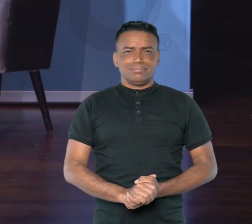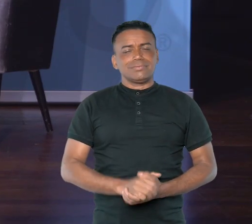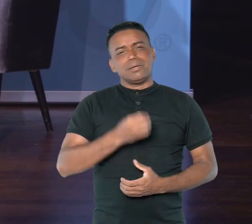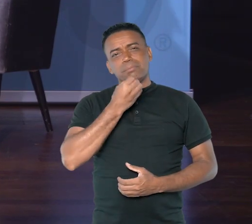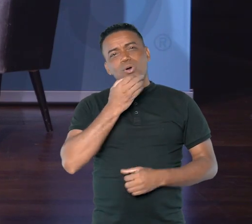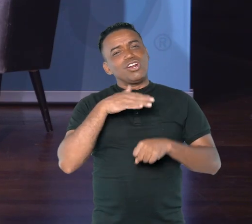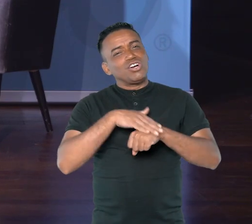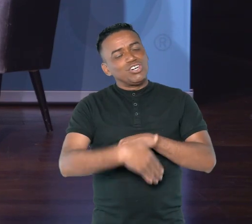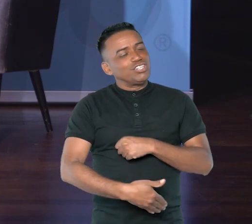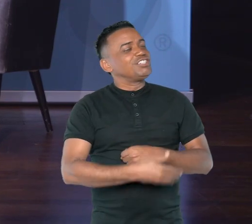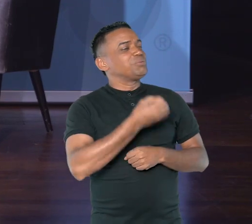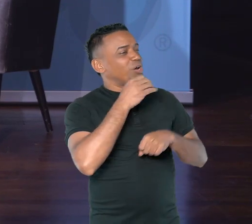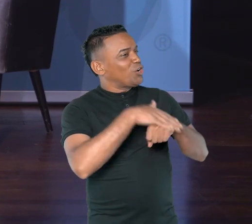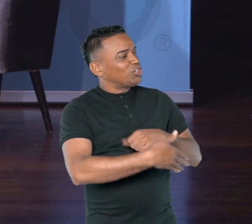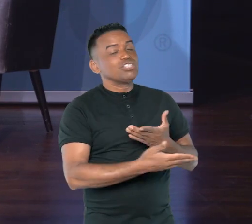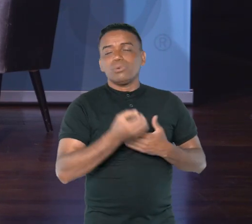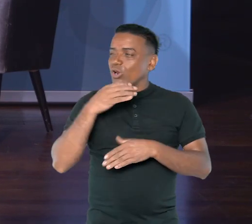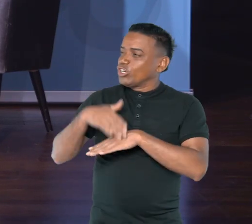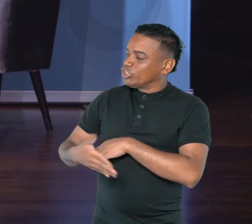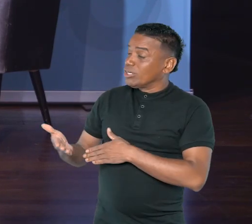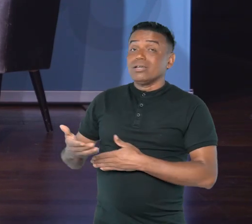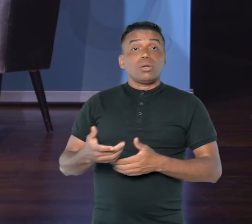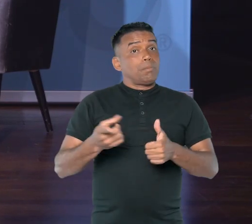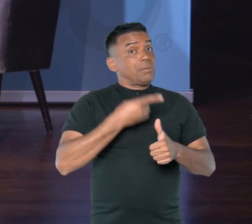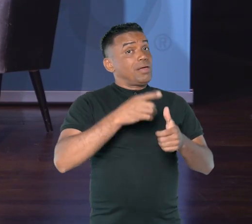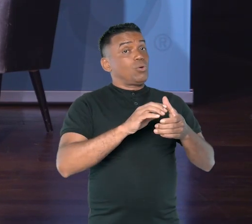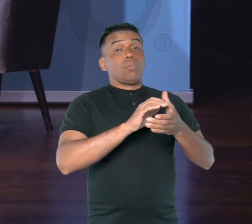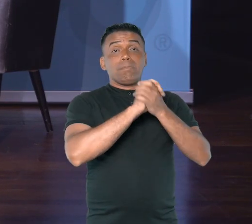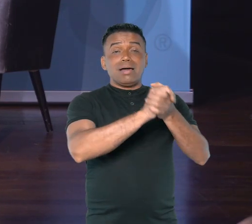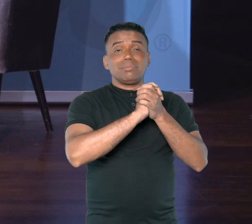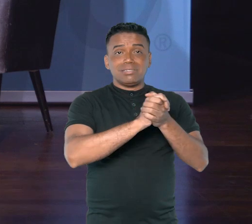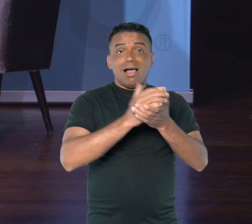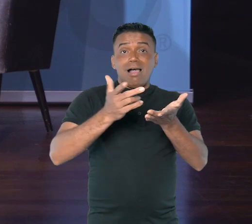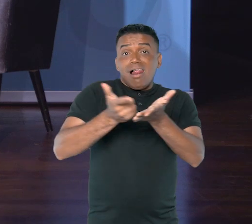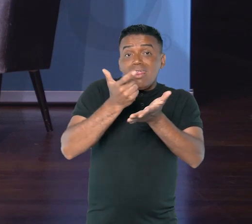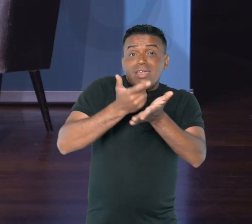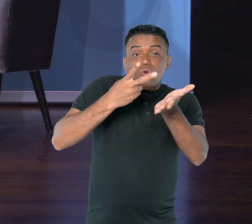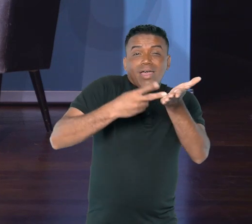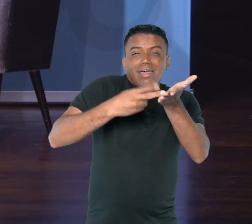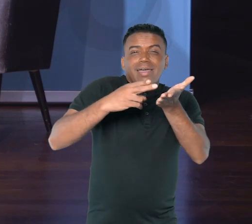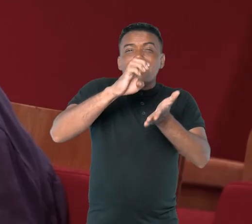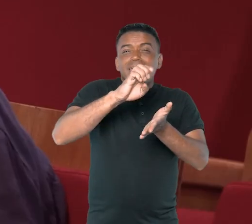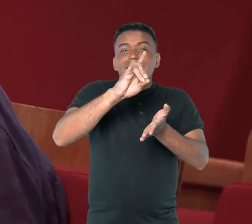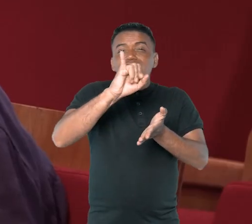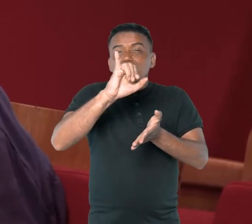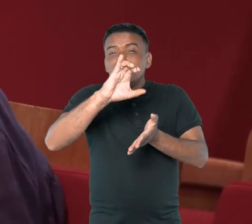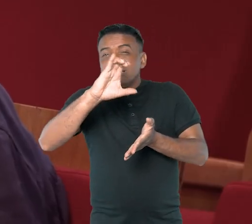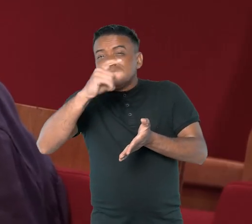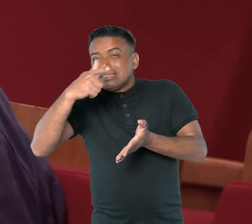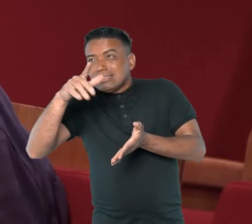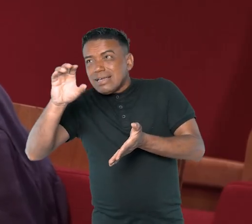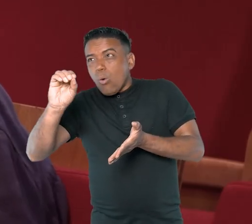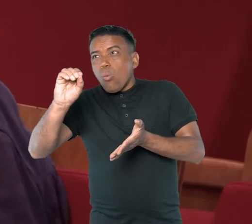Bom, boa noite. Boa noite. Em primeiro lugar, queria parabenizar pela edição. Os textos a gente já sabia, já imaginava